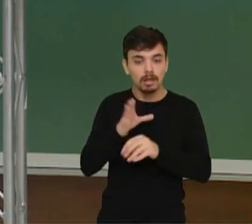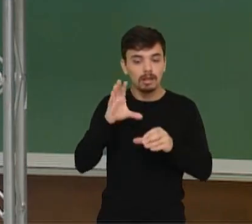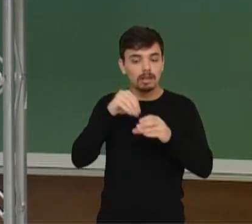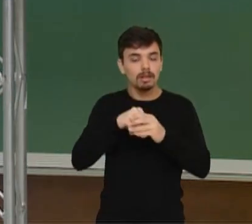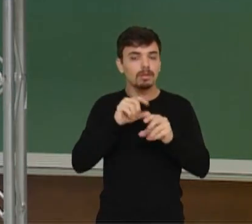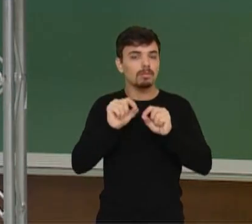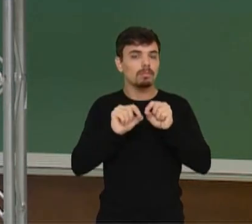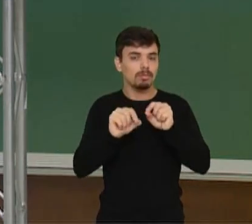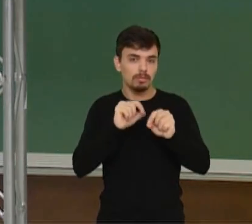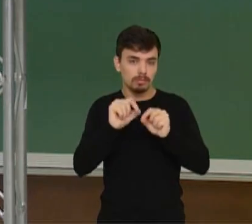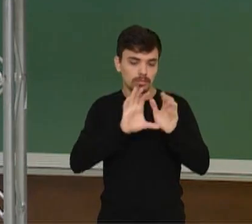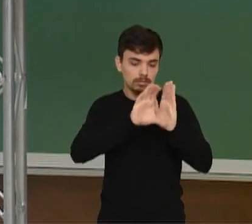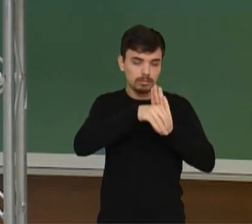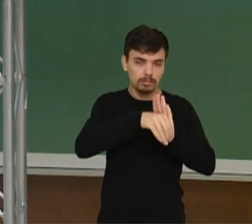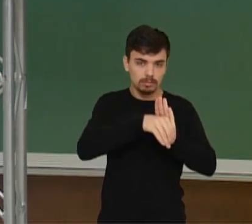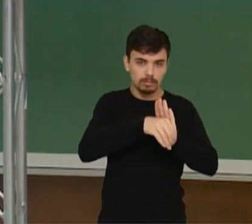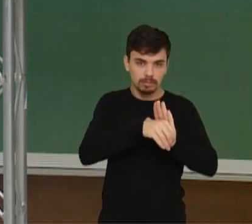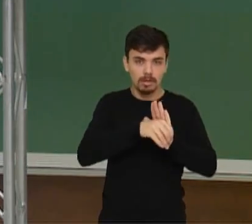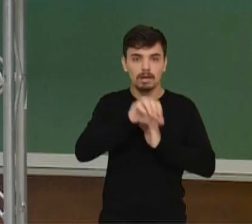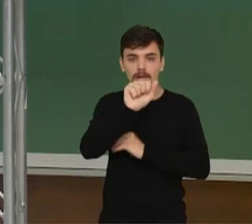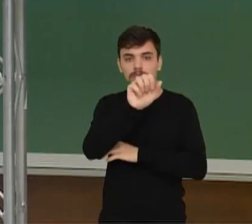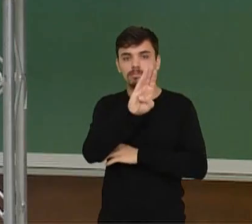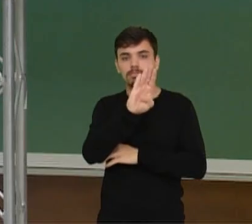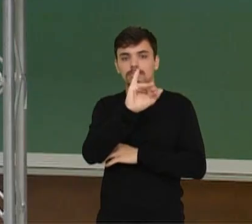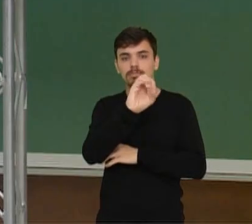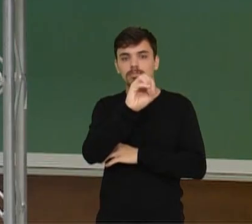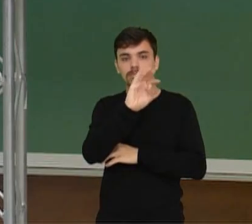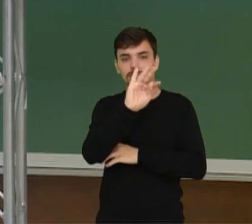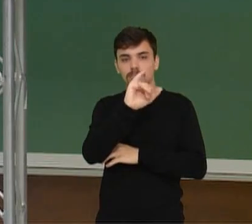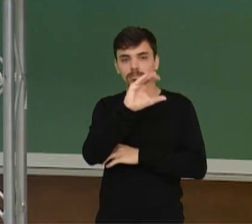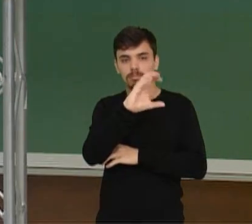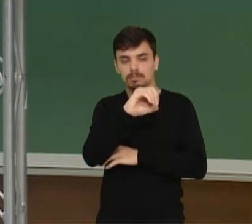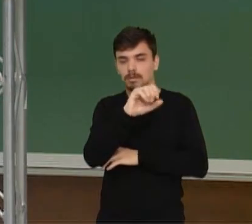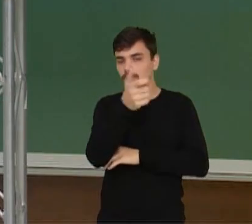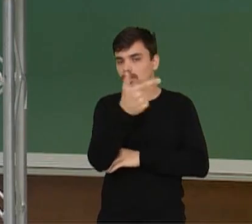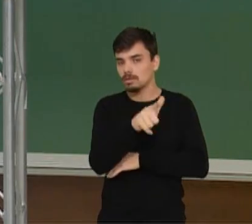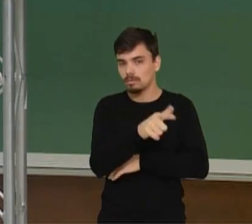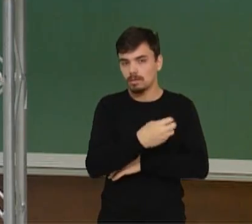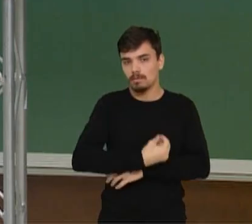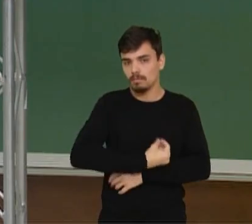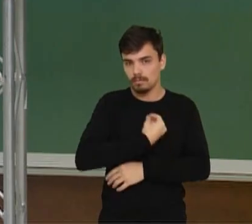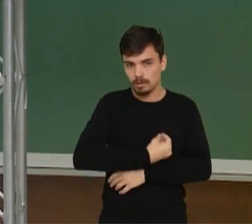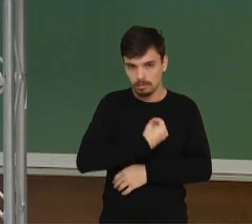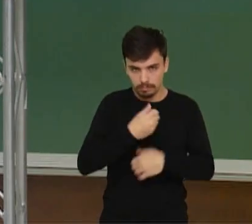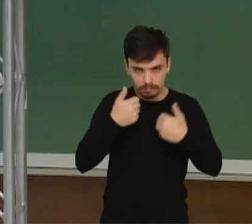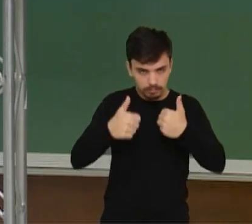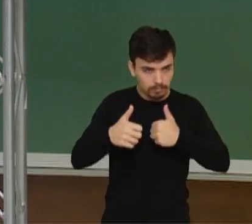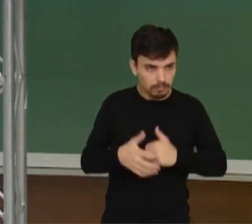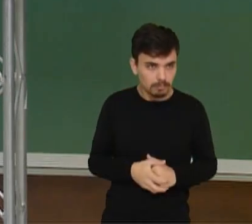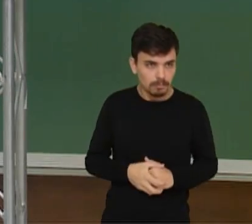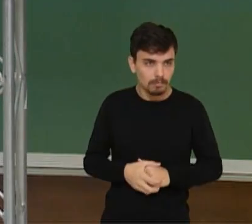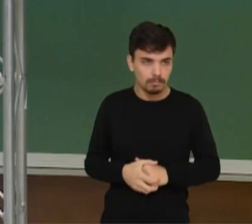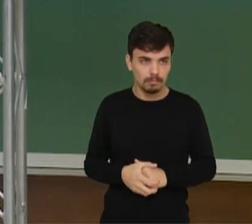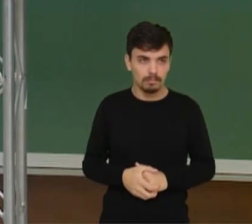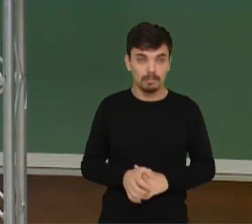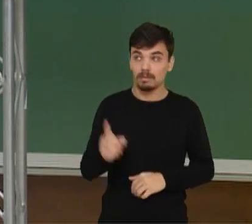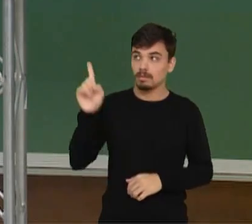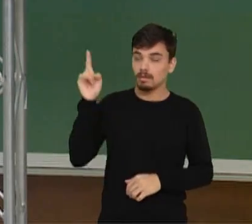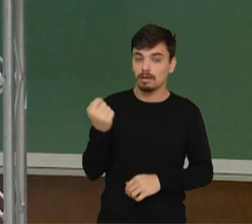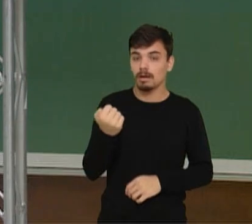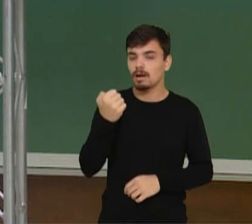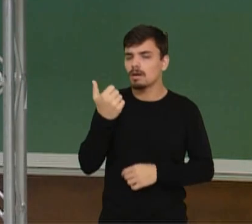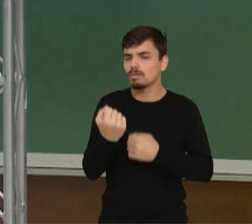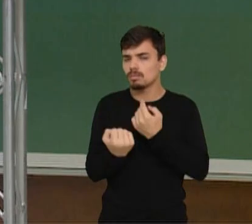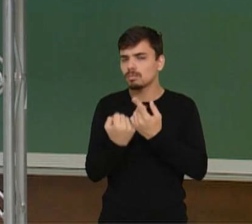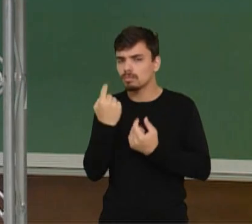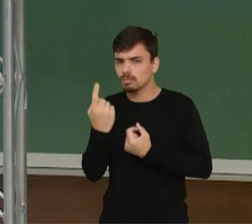conceito de fatores do meio abiótico. Tá? Então, não confunda isso também, é importante. Aqui tem alguns exemplos dos